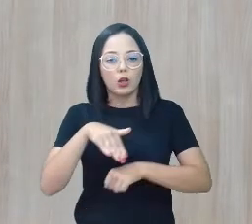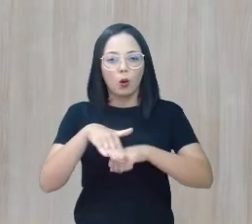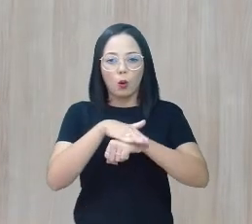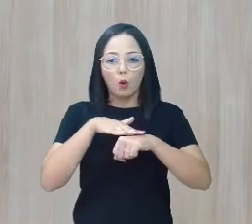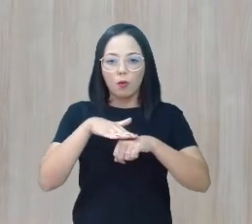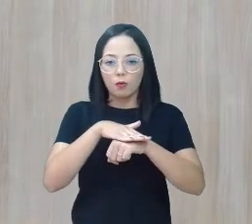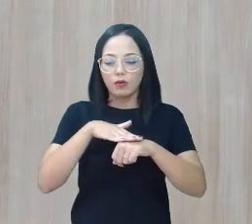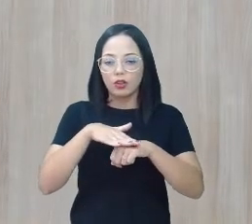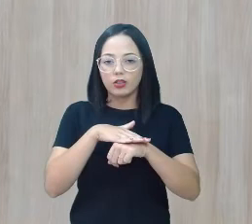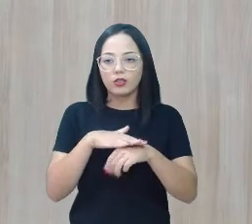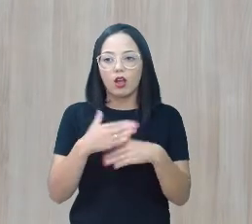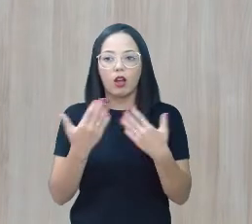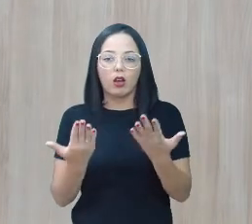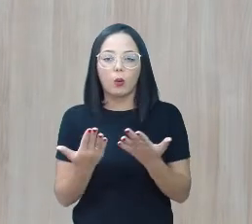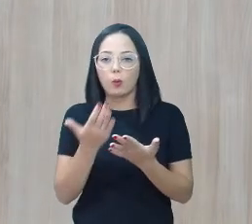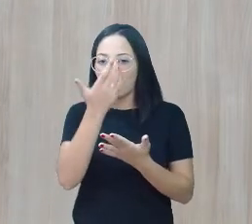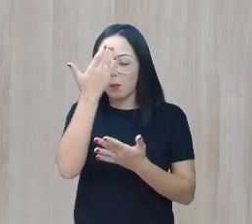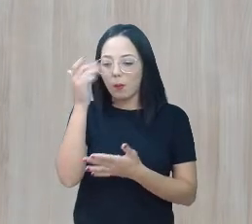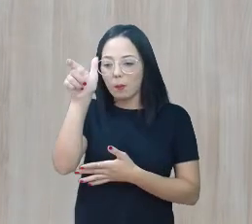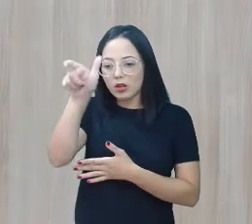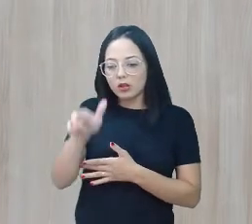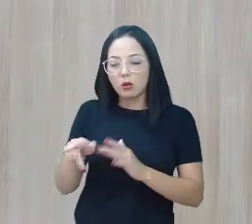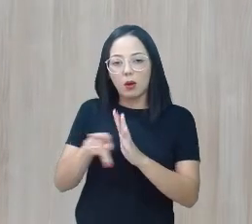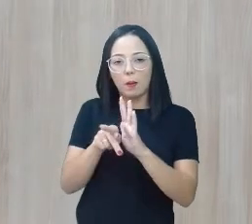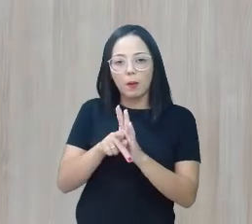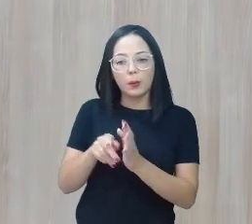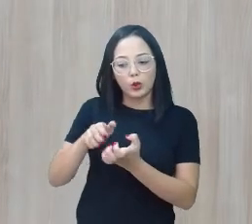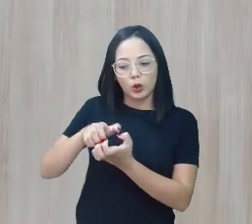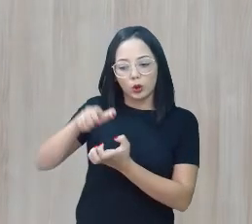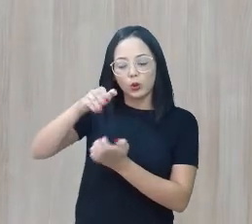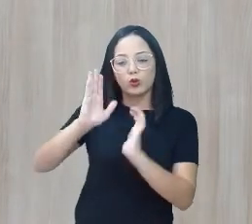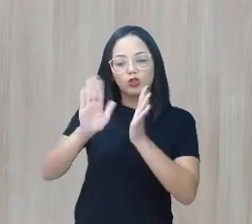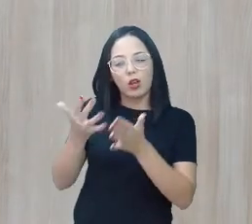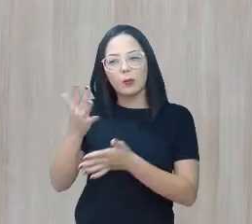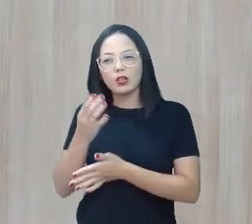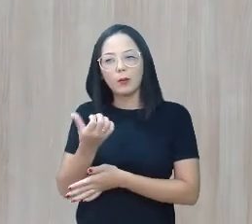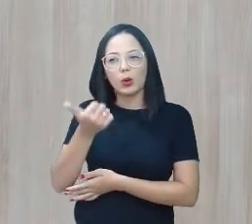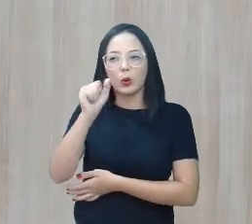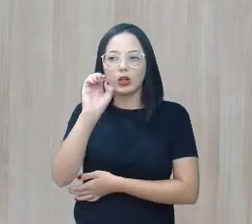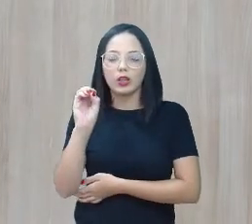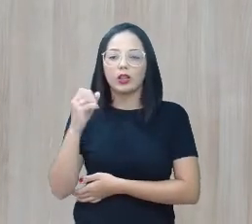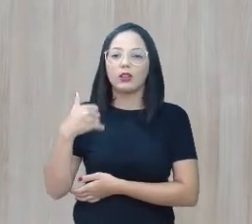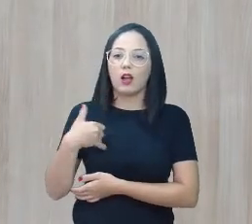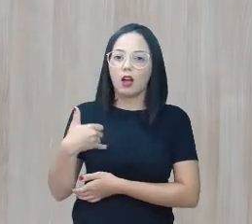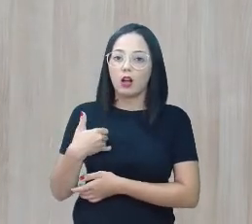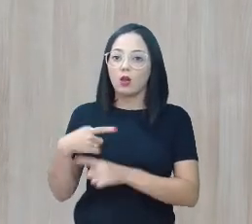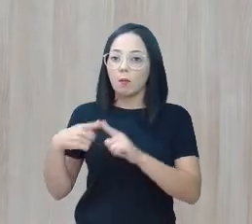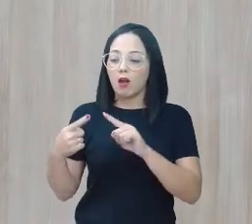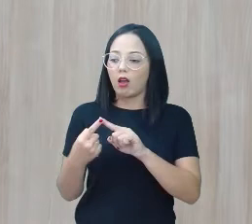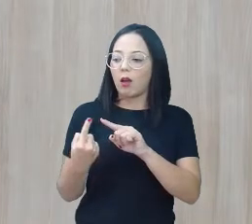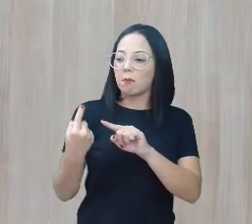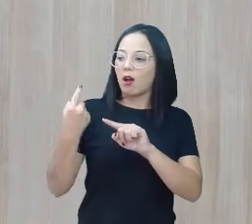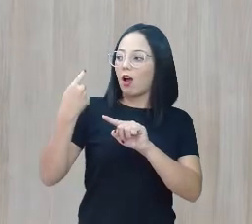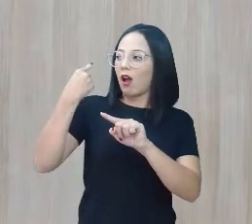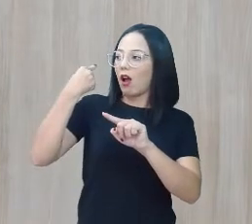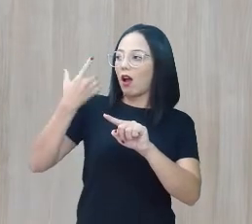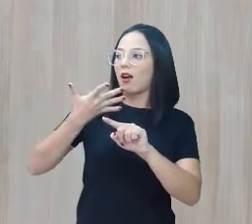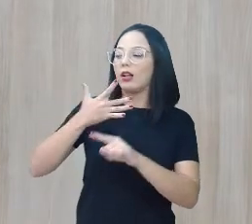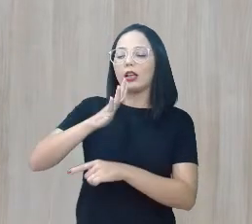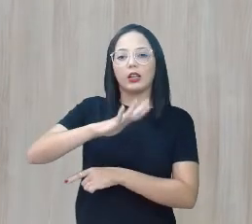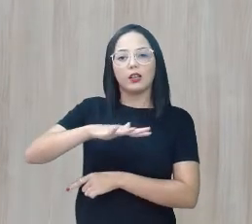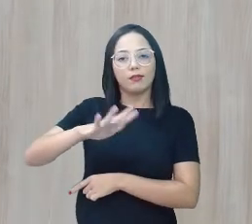conversar com uma pessoa da terceira idade que já tem os seus 80 anos, na sua época da